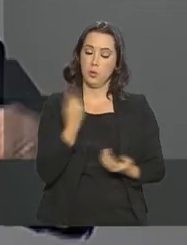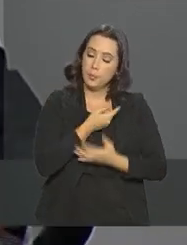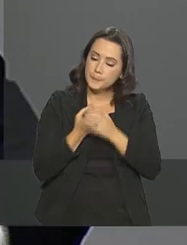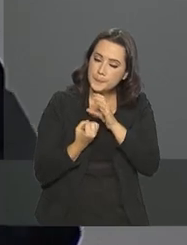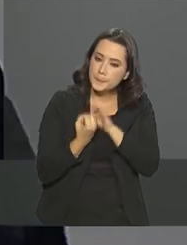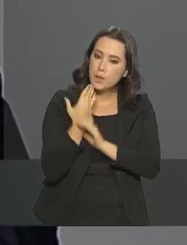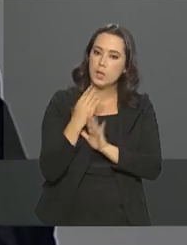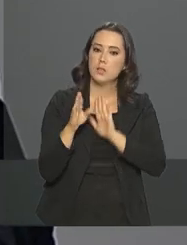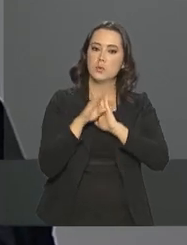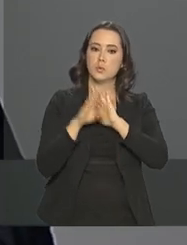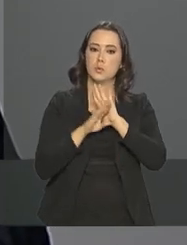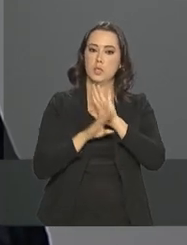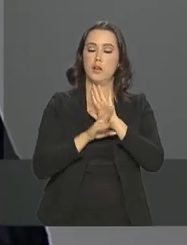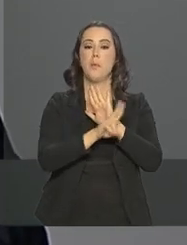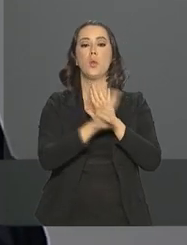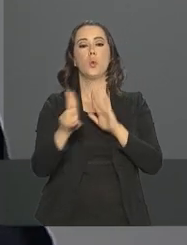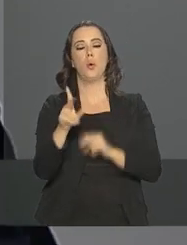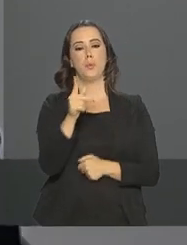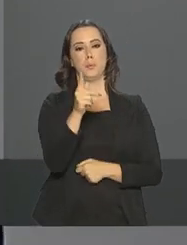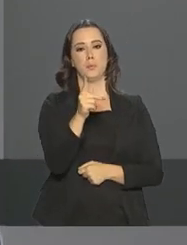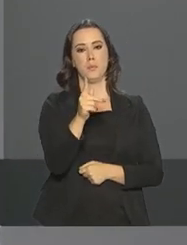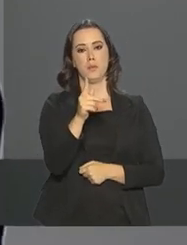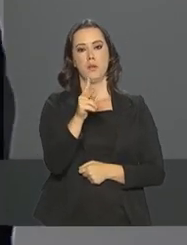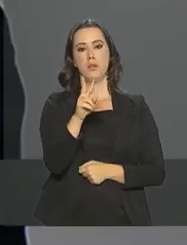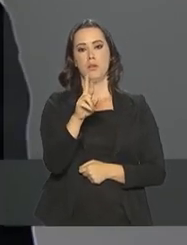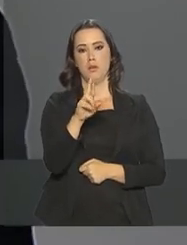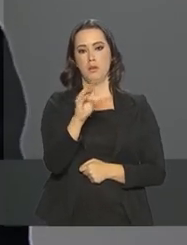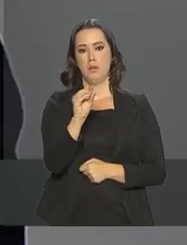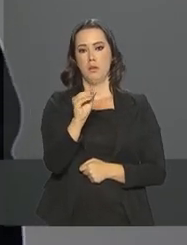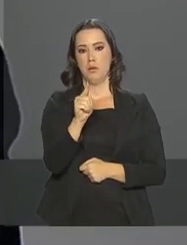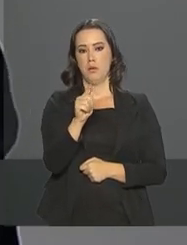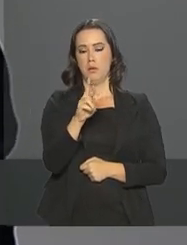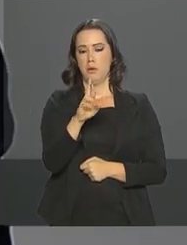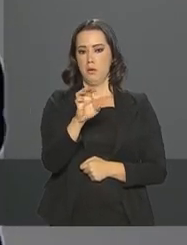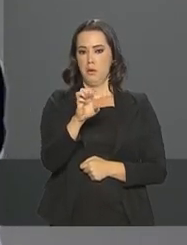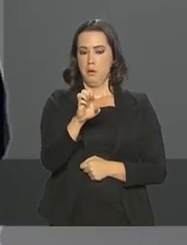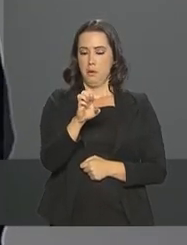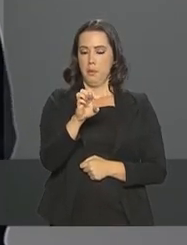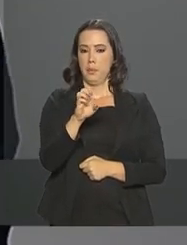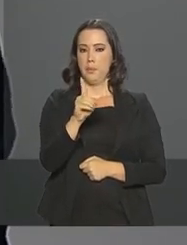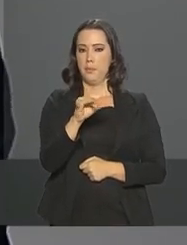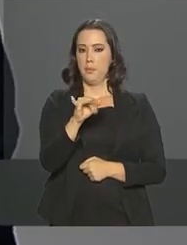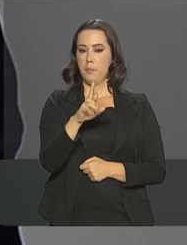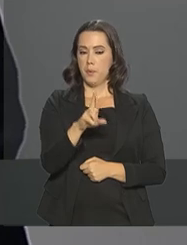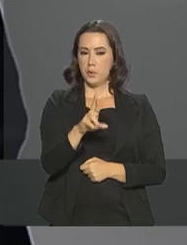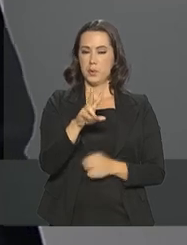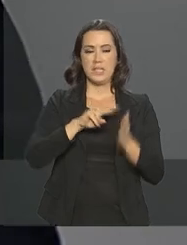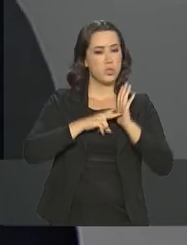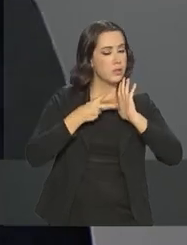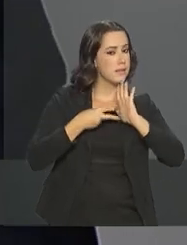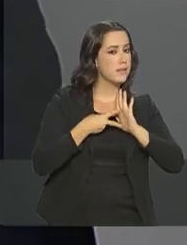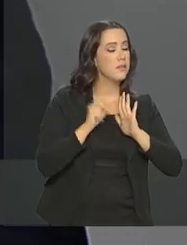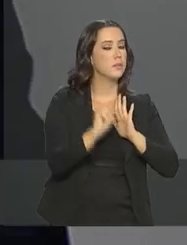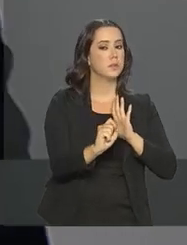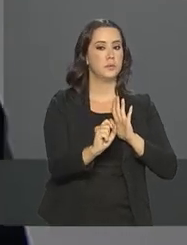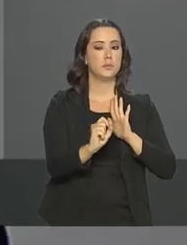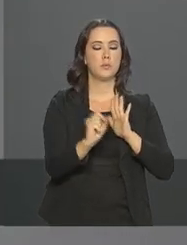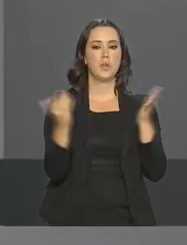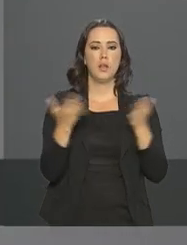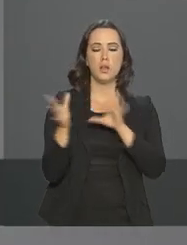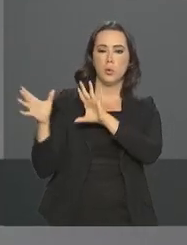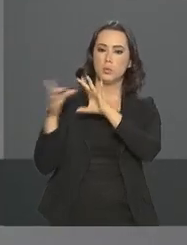programa chamado progredir que significa o seguinte depois e aqui a interação ovos conhecem esse